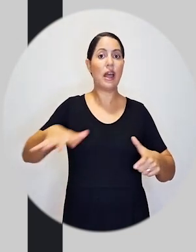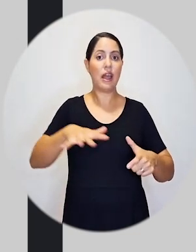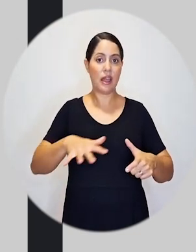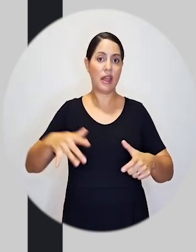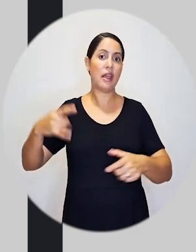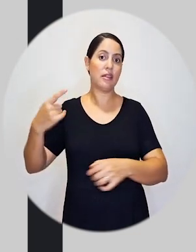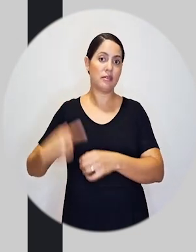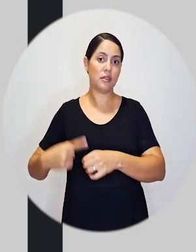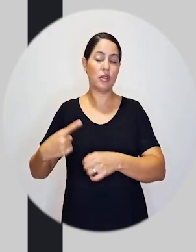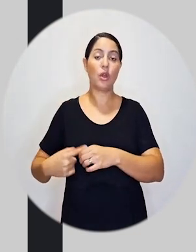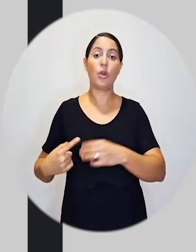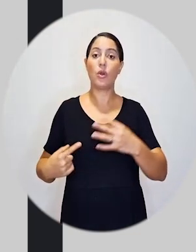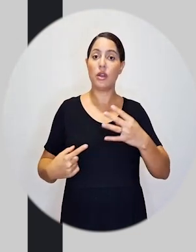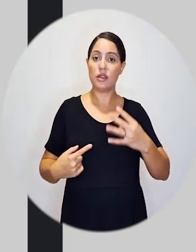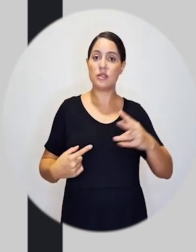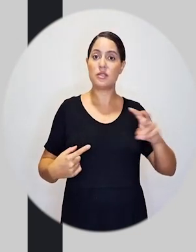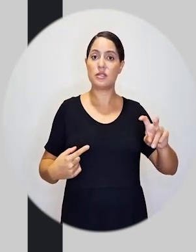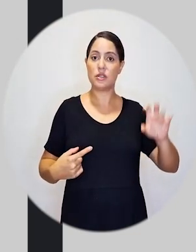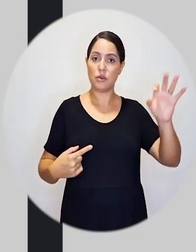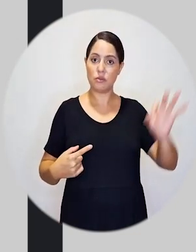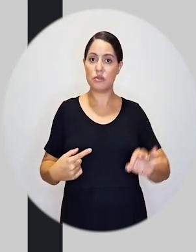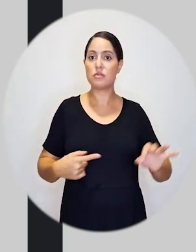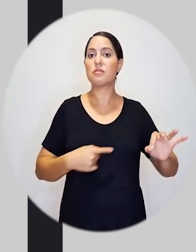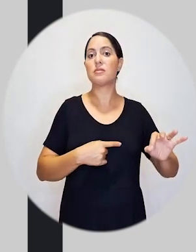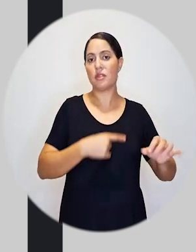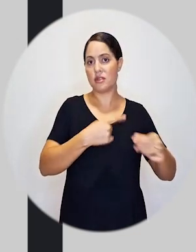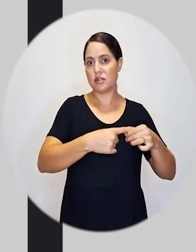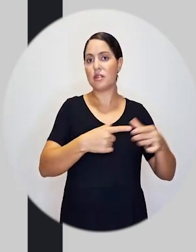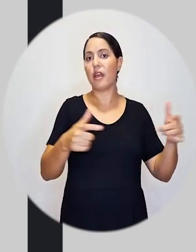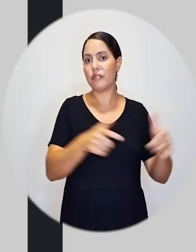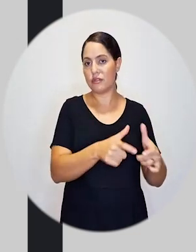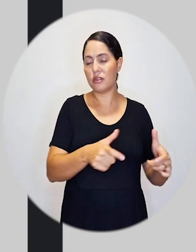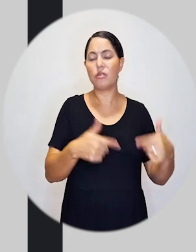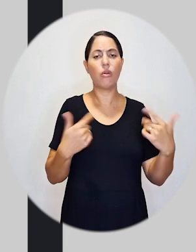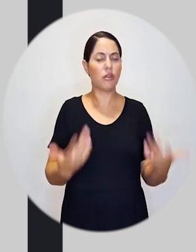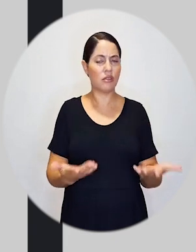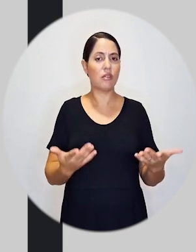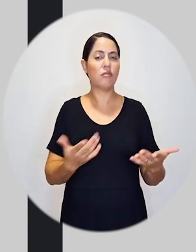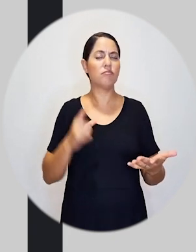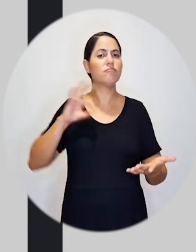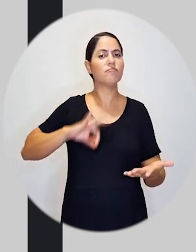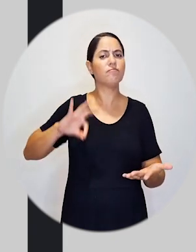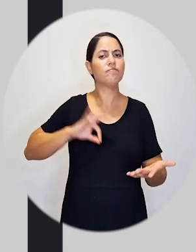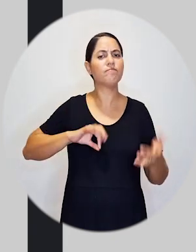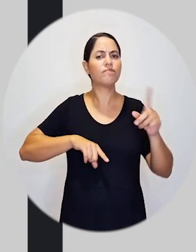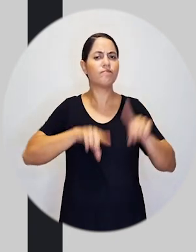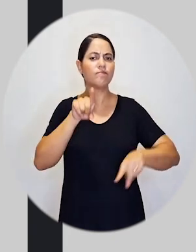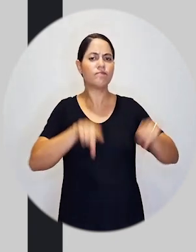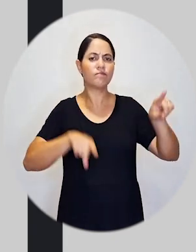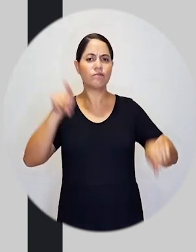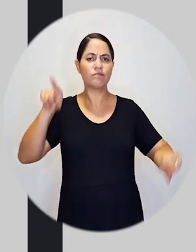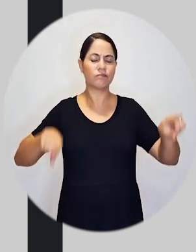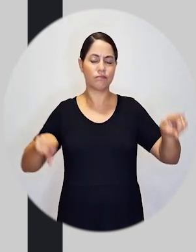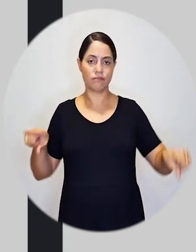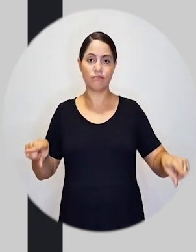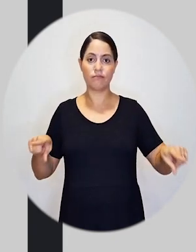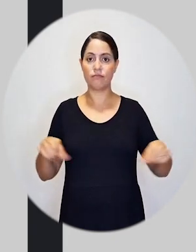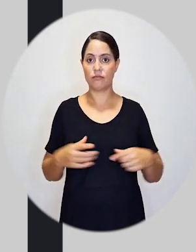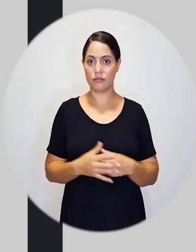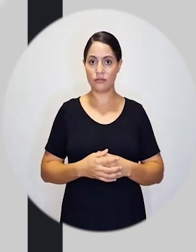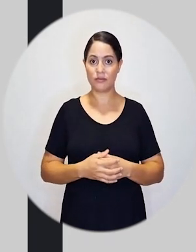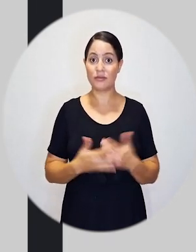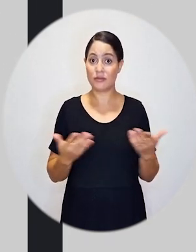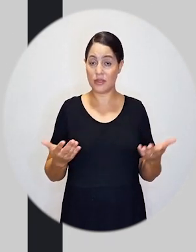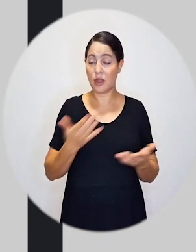centros urbanos, enquanto 45% atuam apenas no interior. O rendimento individual varia conforme a